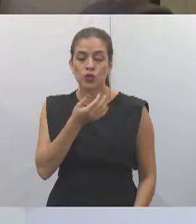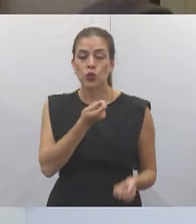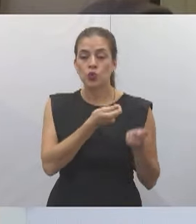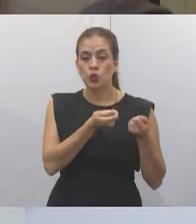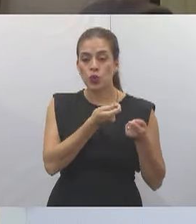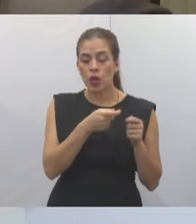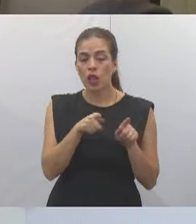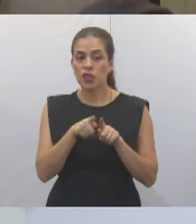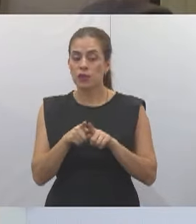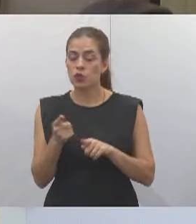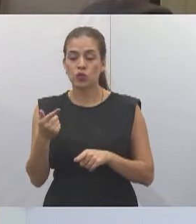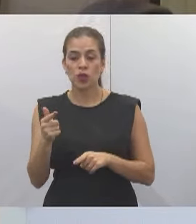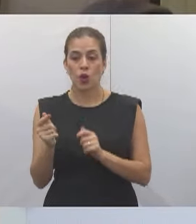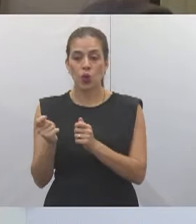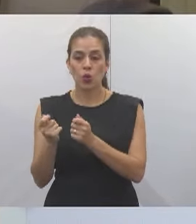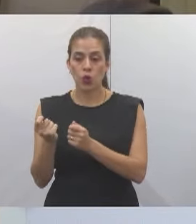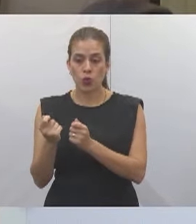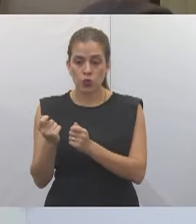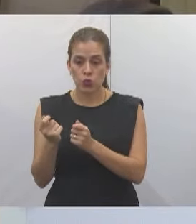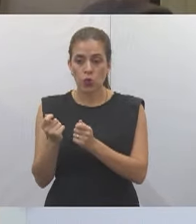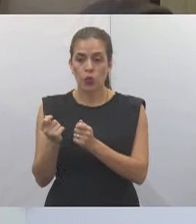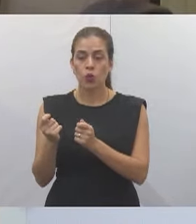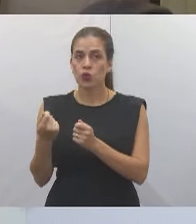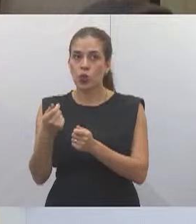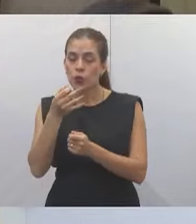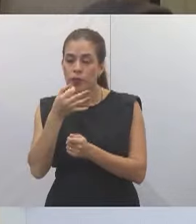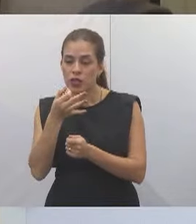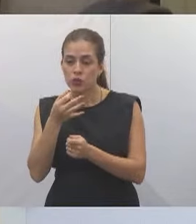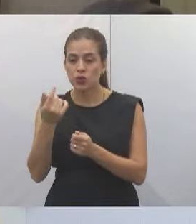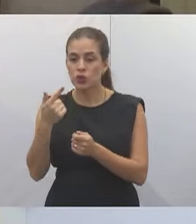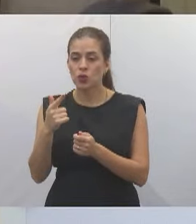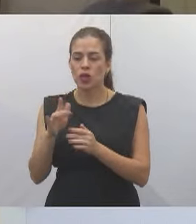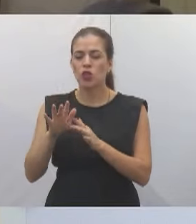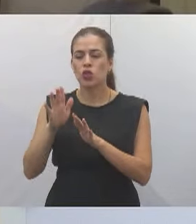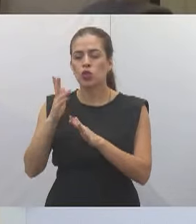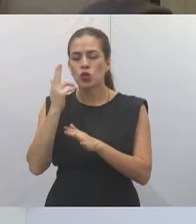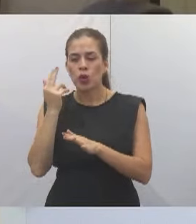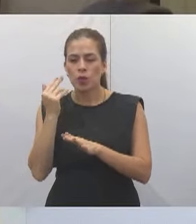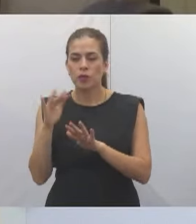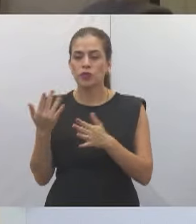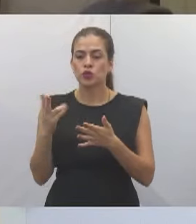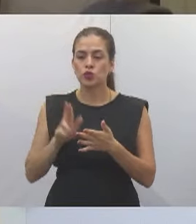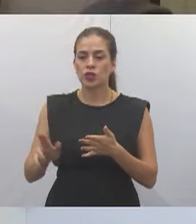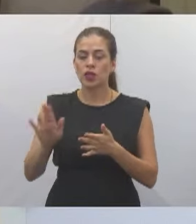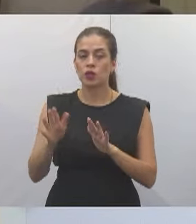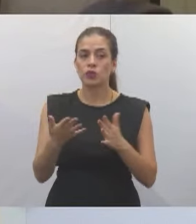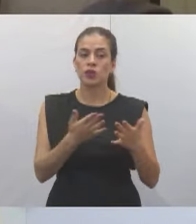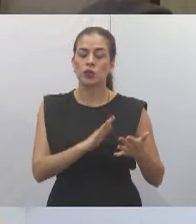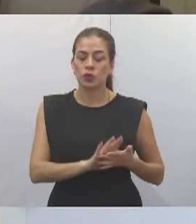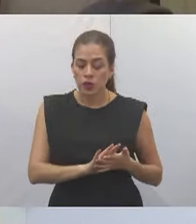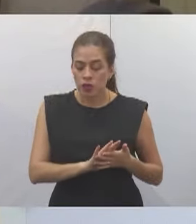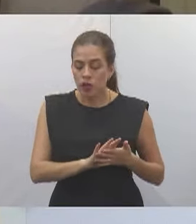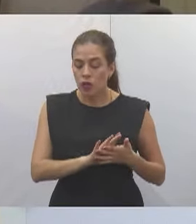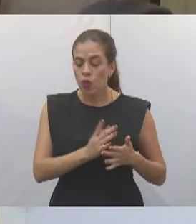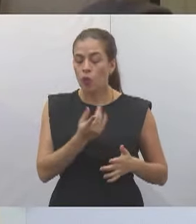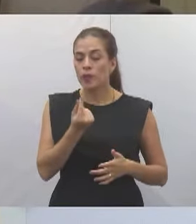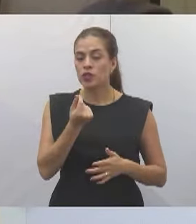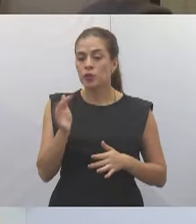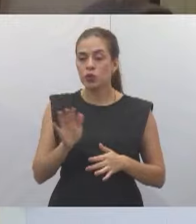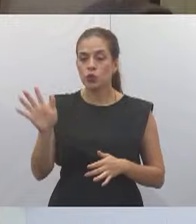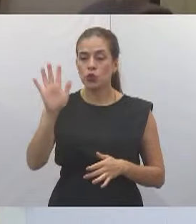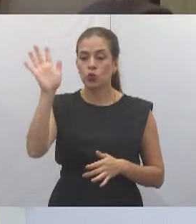os não controlados, e os medicamentos de alto custo está faltando uma média de